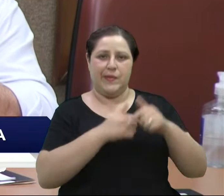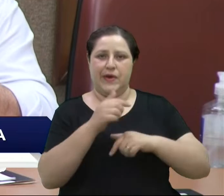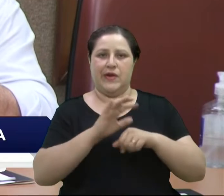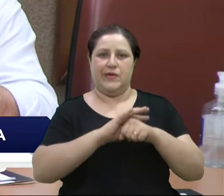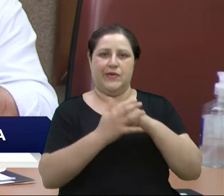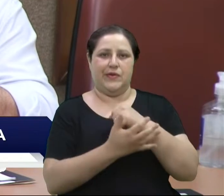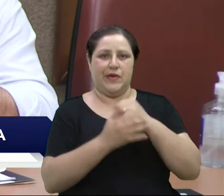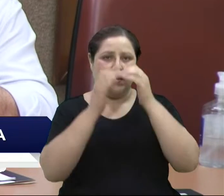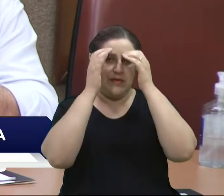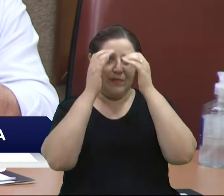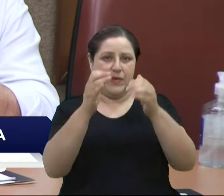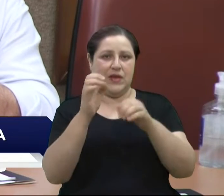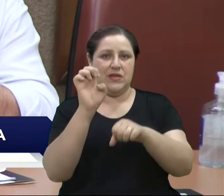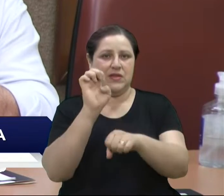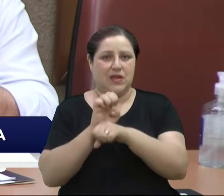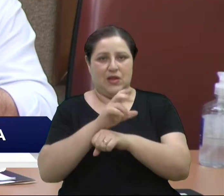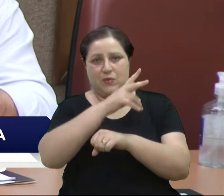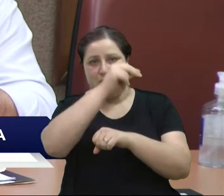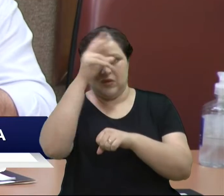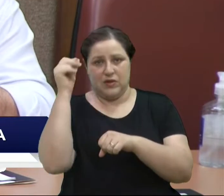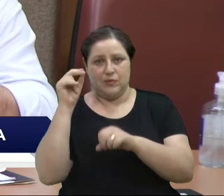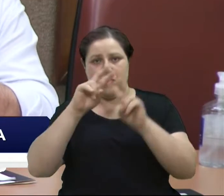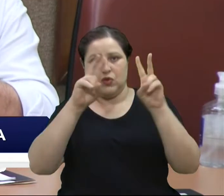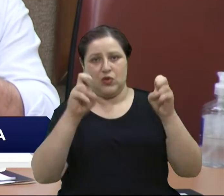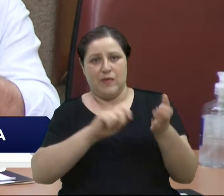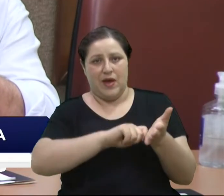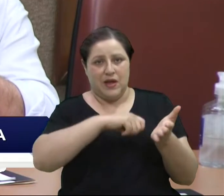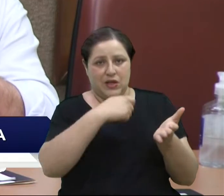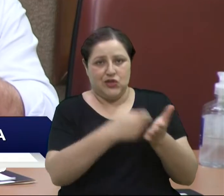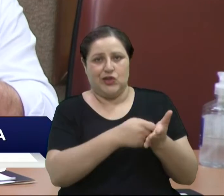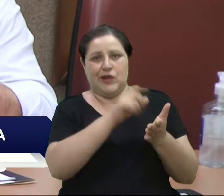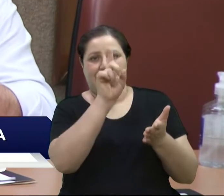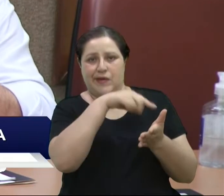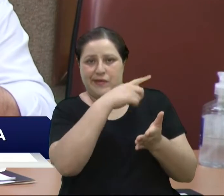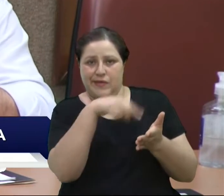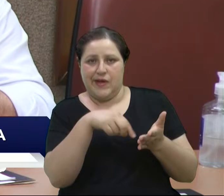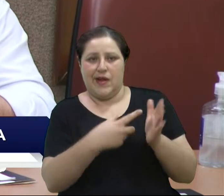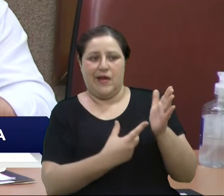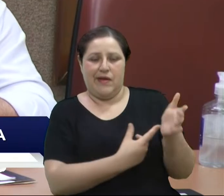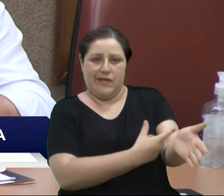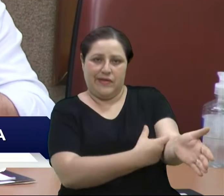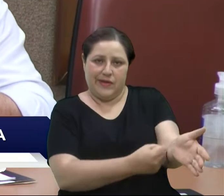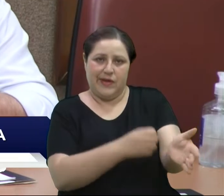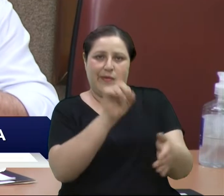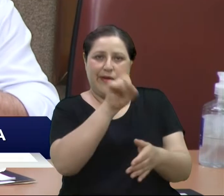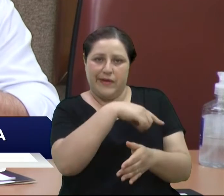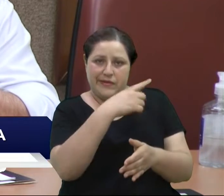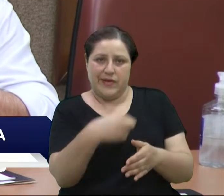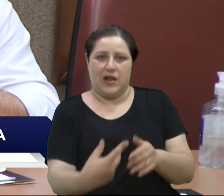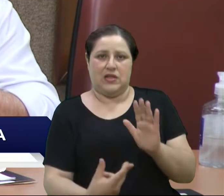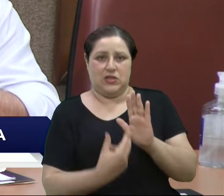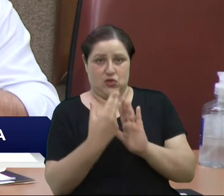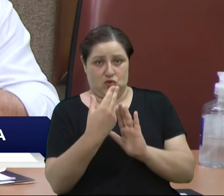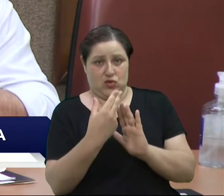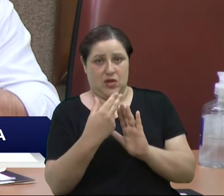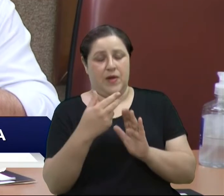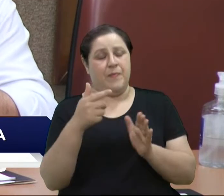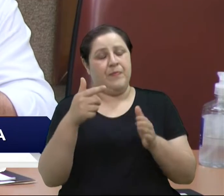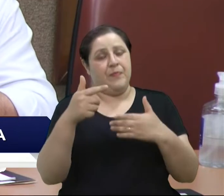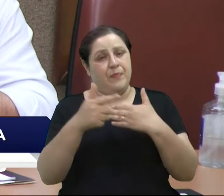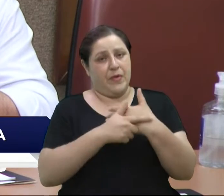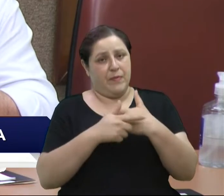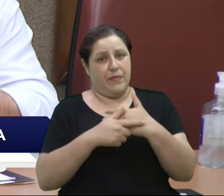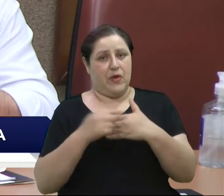do município com relação a cancelamento de agenda de exames ou mesmo de cirurgia. Então, esse foi um papel muito importante do hospital,